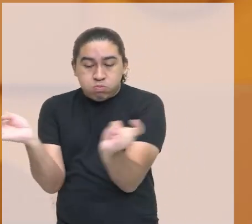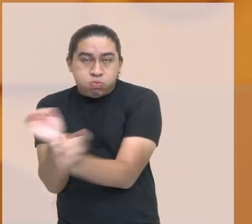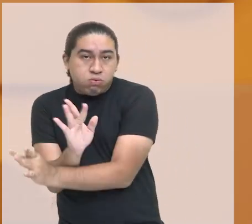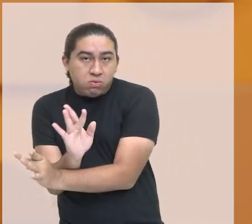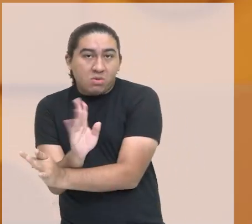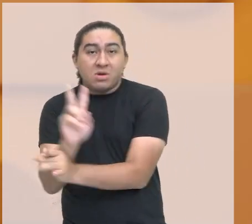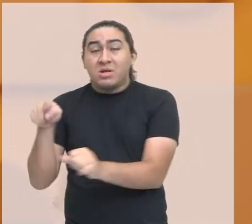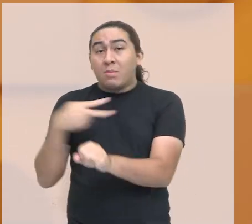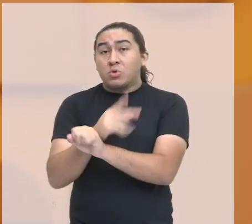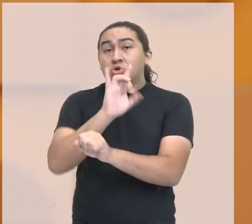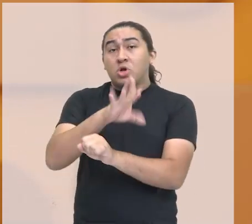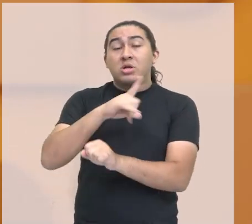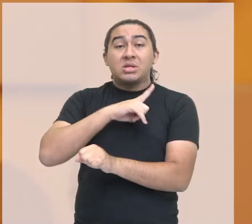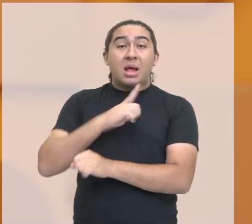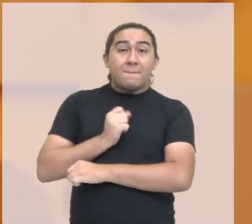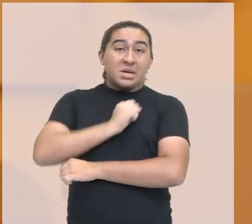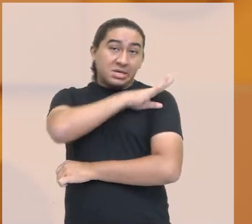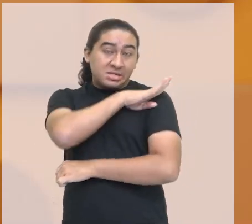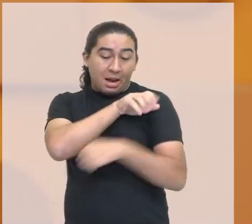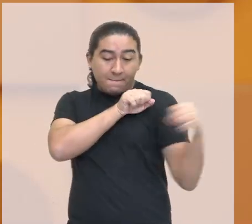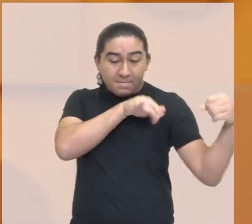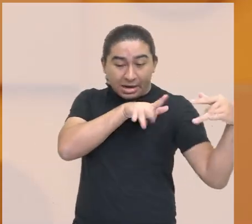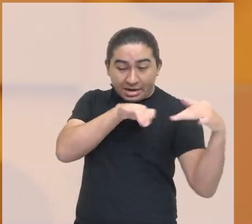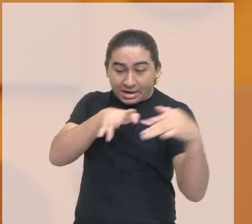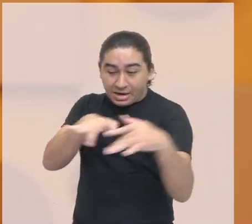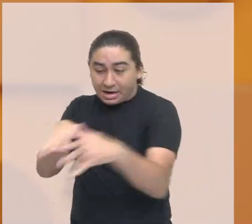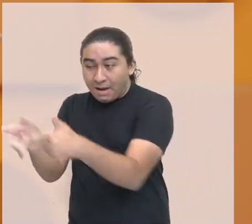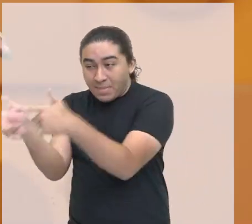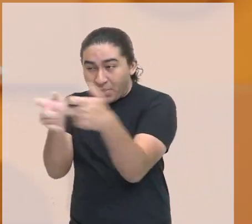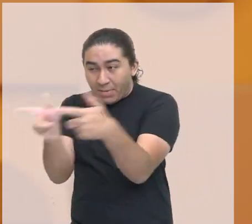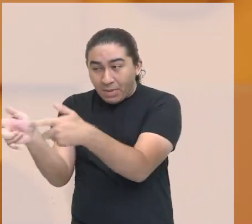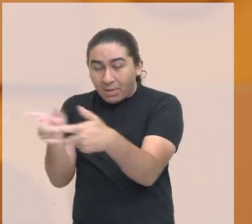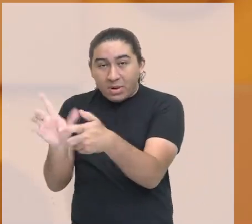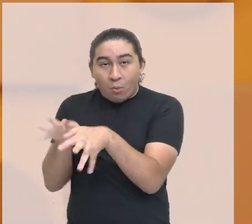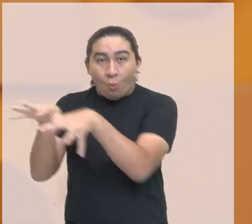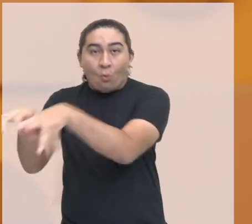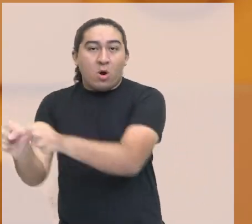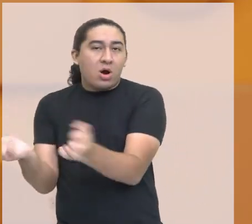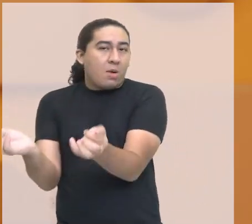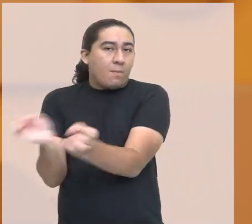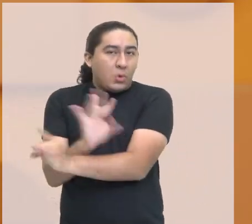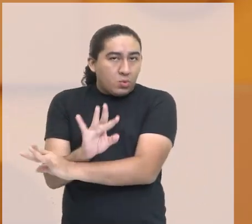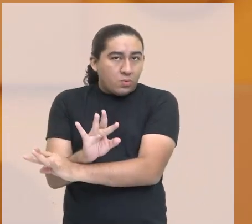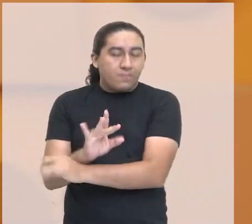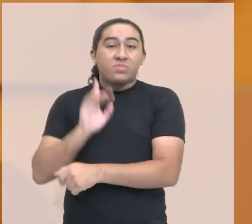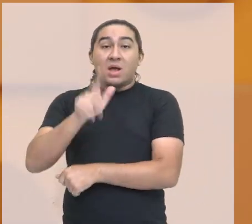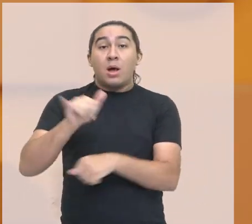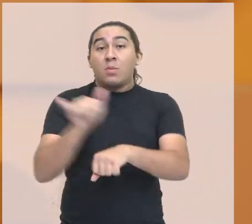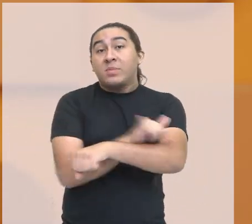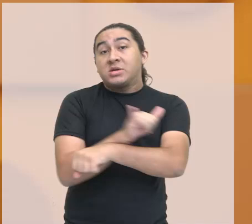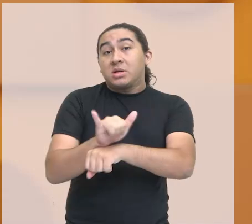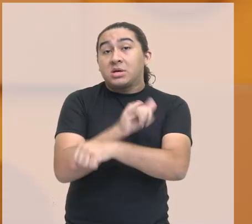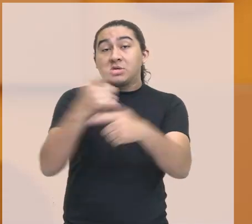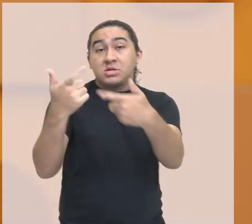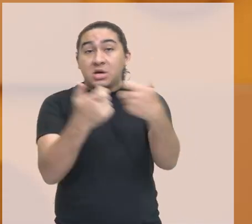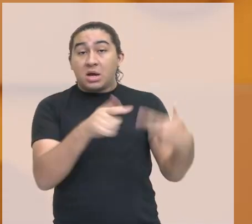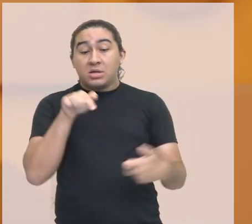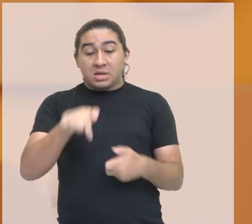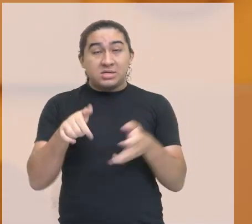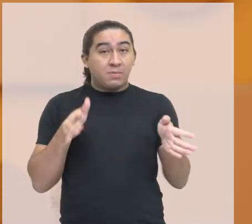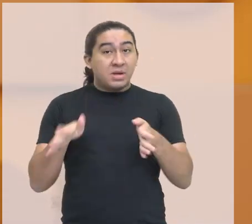mandavam somente as tropas de ocupação para finalizar a ocupação do território. Isso era uma tática de guerra, para aquela